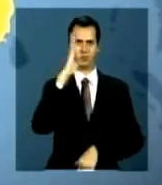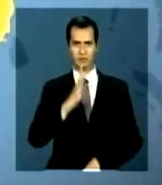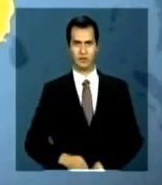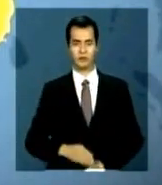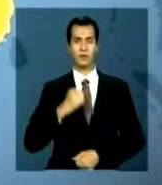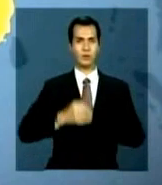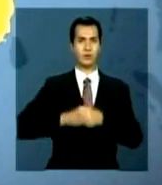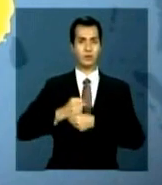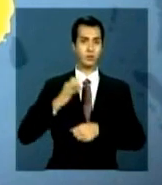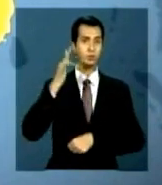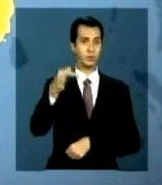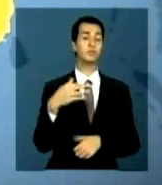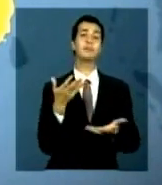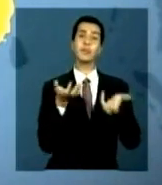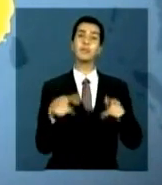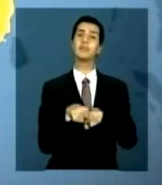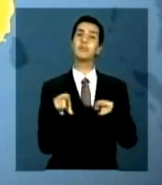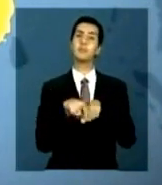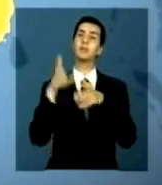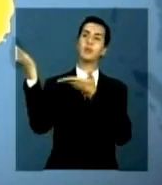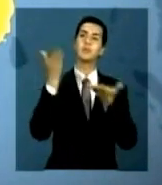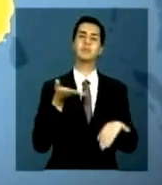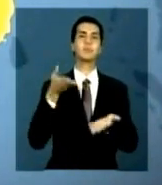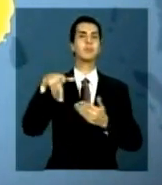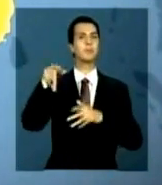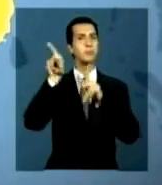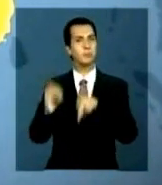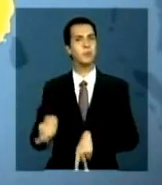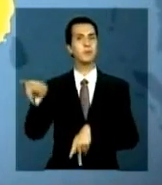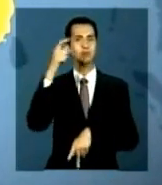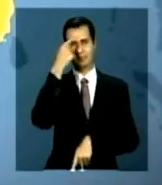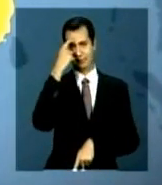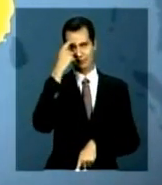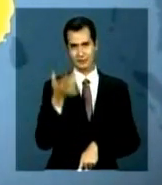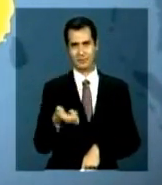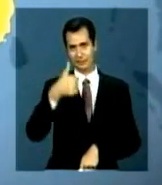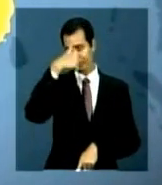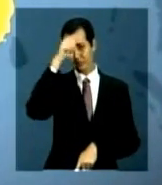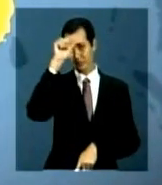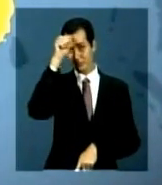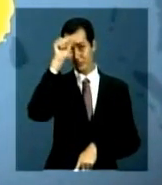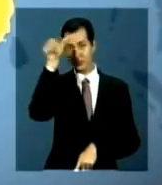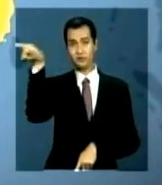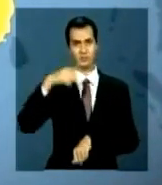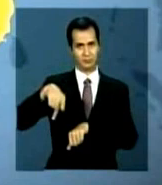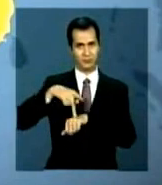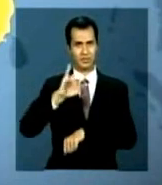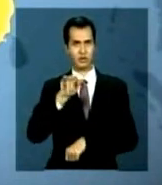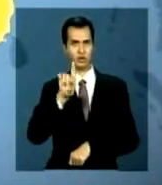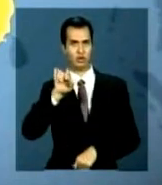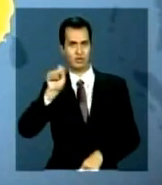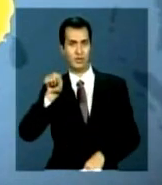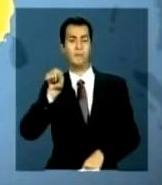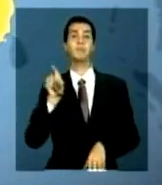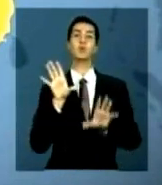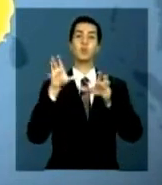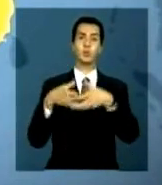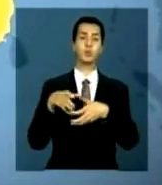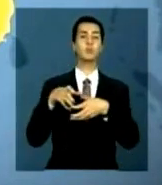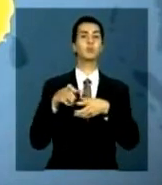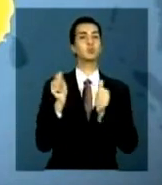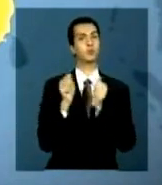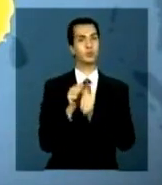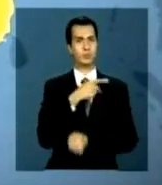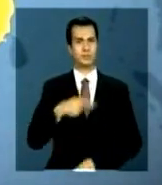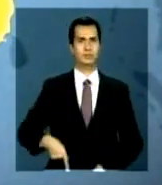para os próximos anos tá a Índia na comitiva que acompanha a presidenta de uma russef a Índia paraa reunião dos Bricks está o ministro